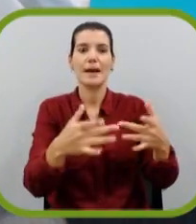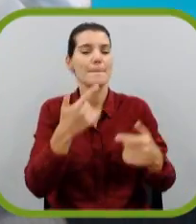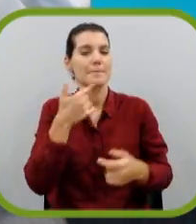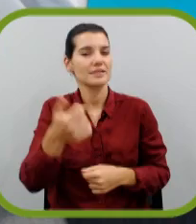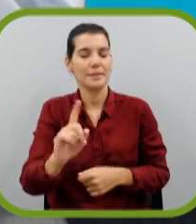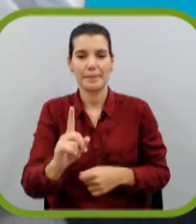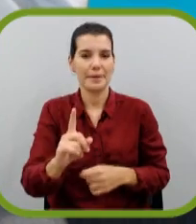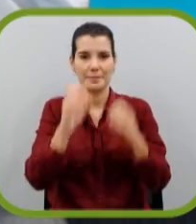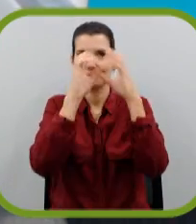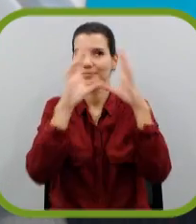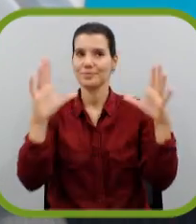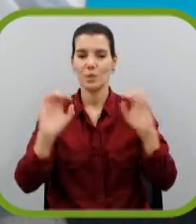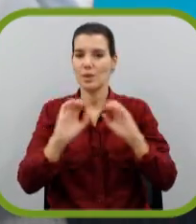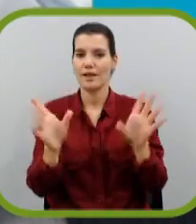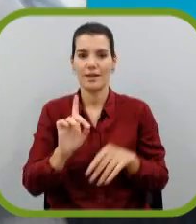Portanto,